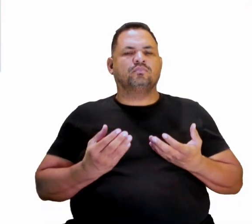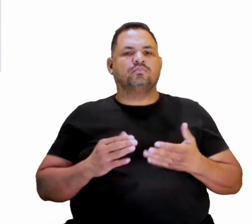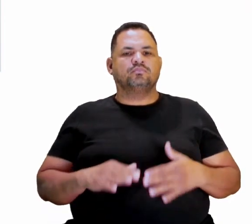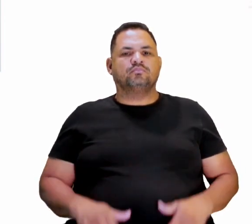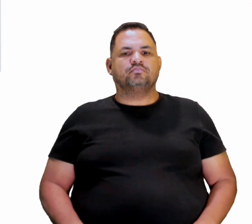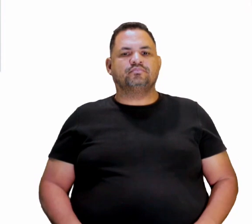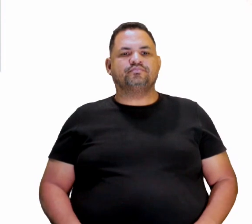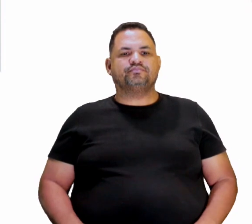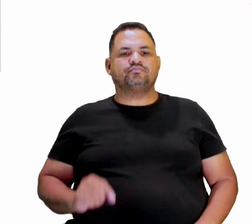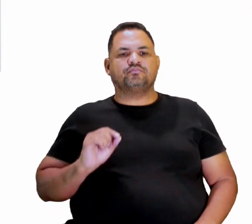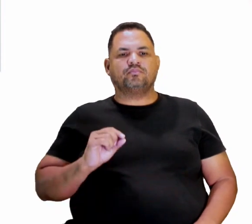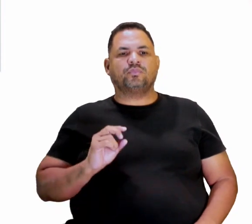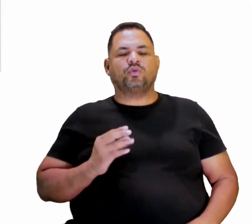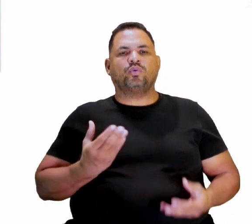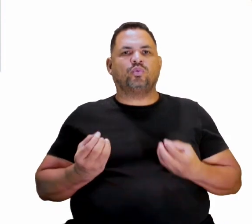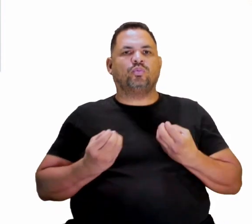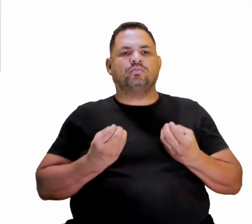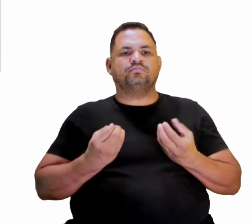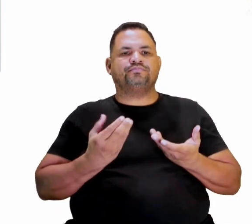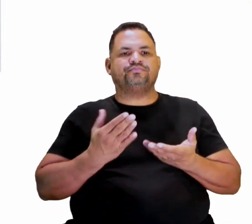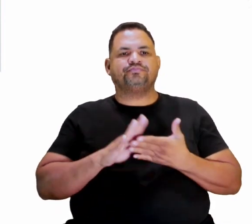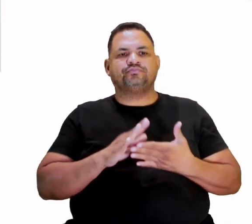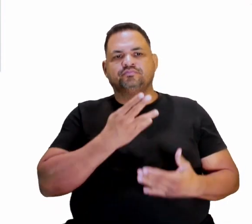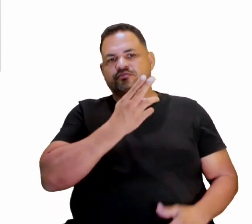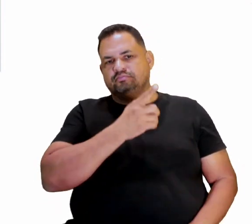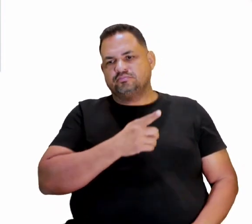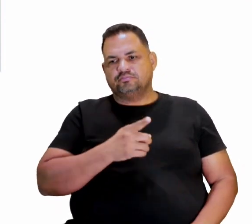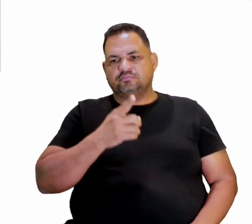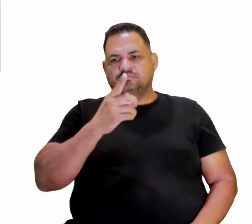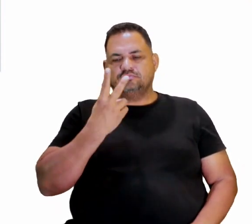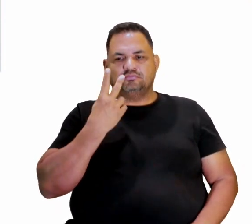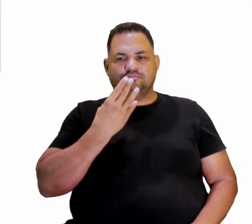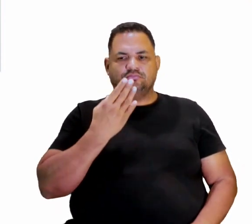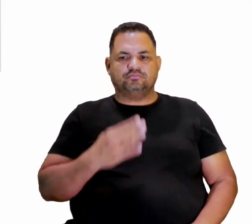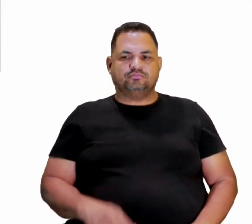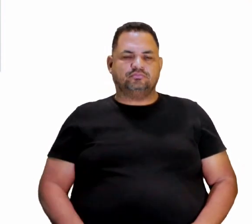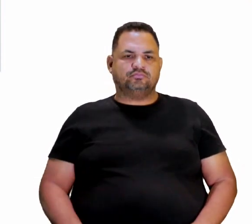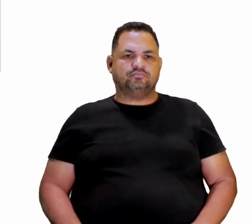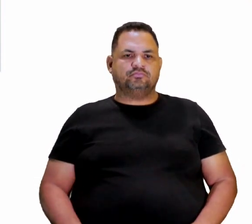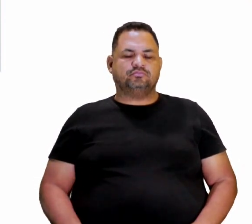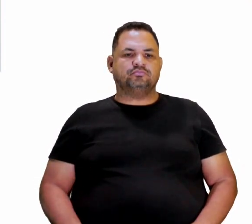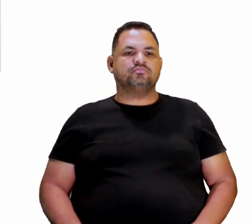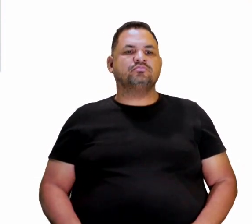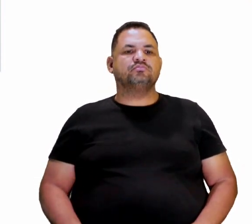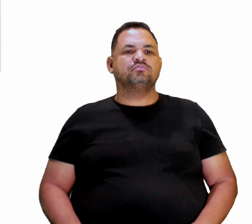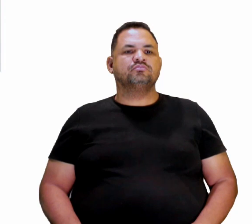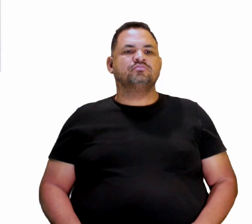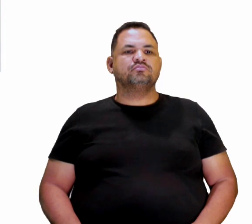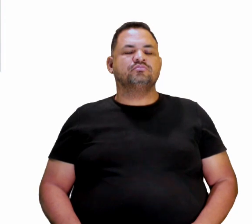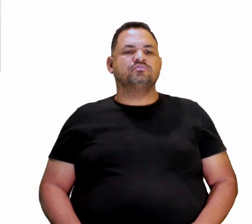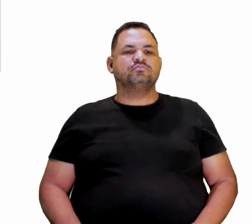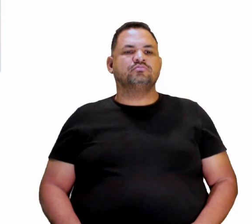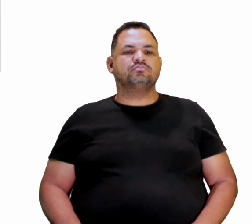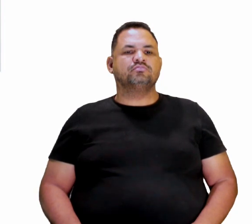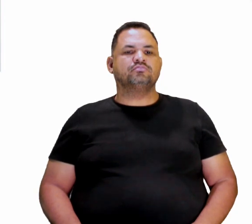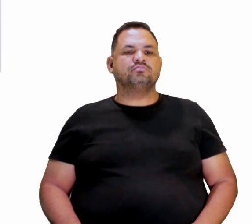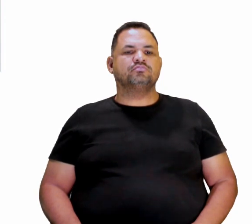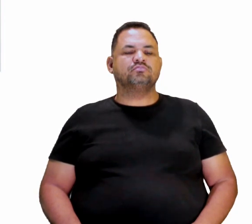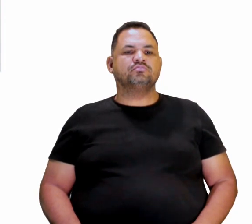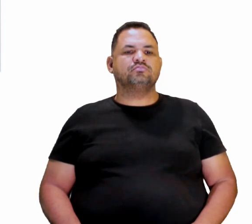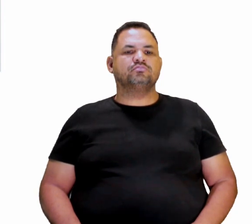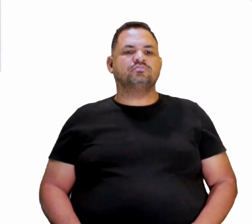quer perguntar com que frequência, você vai usar esse how often. How often, beleza? Com